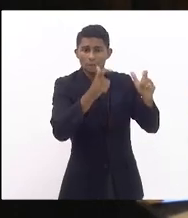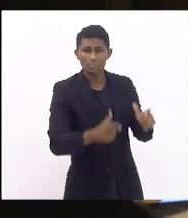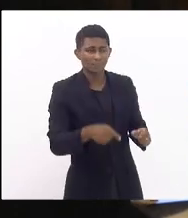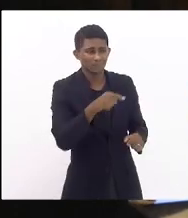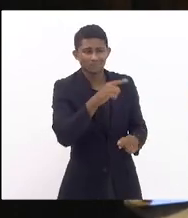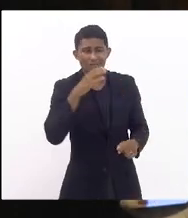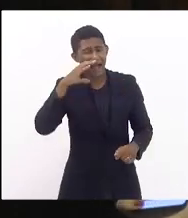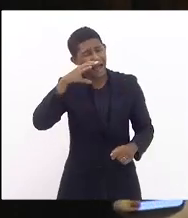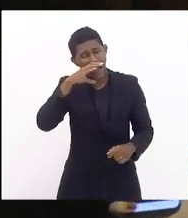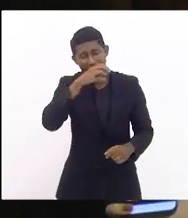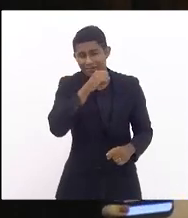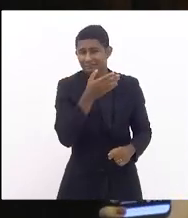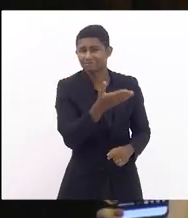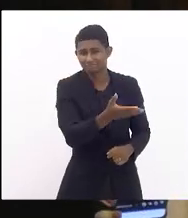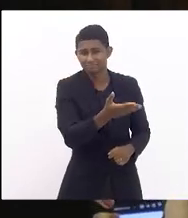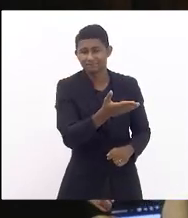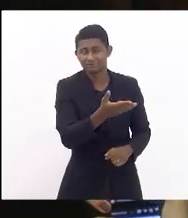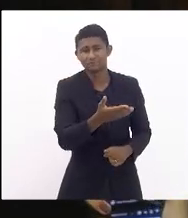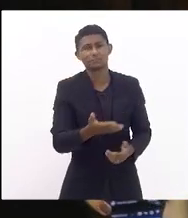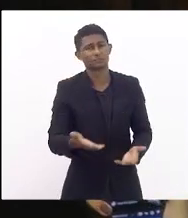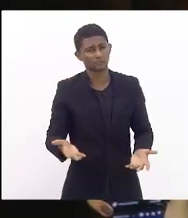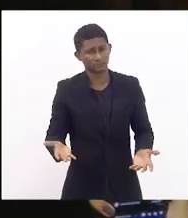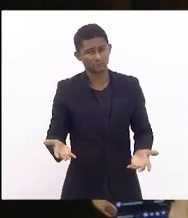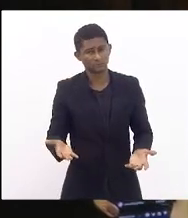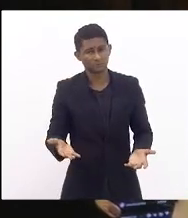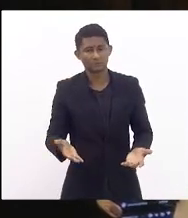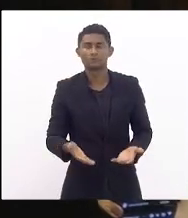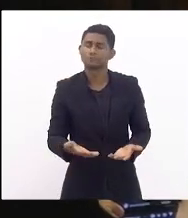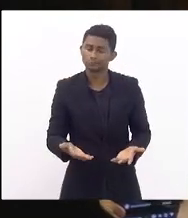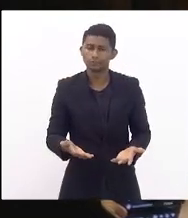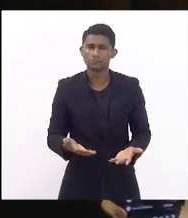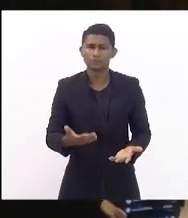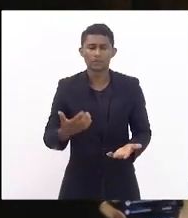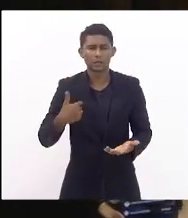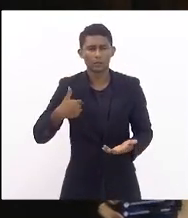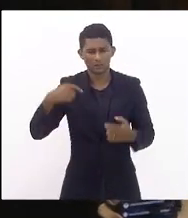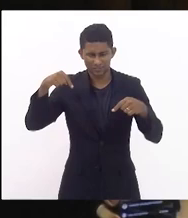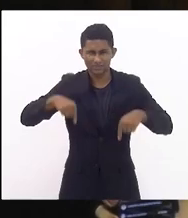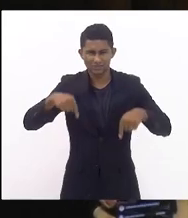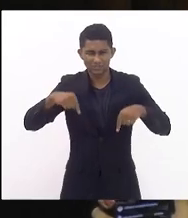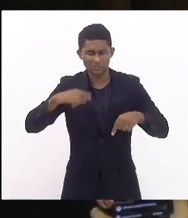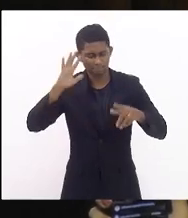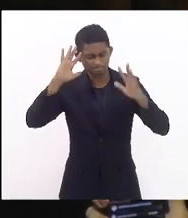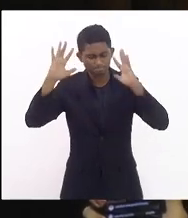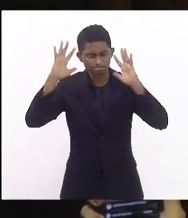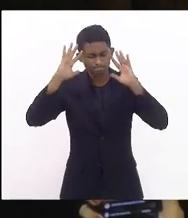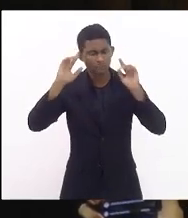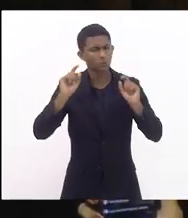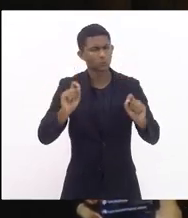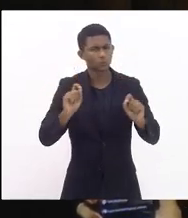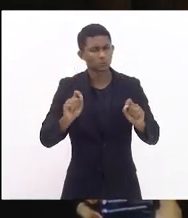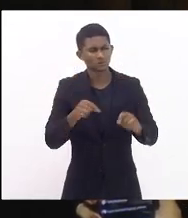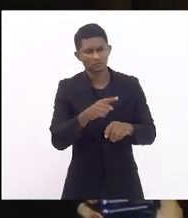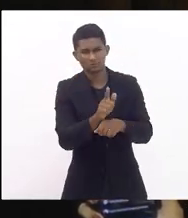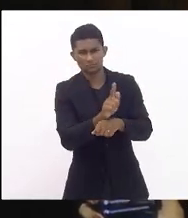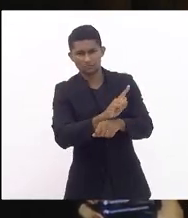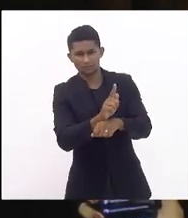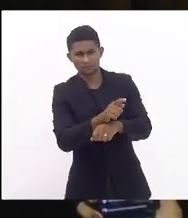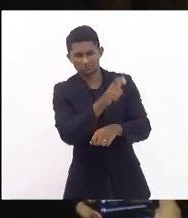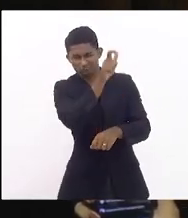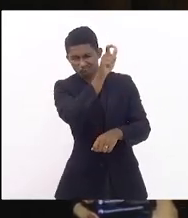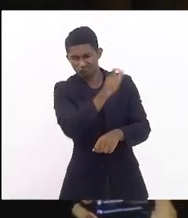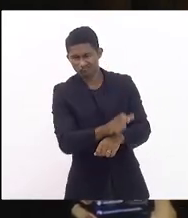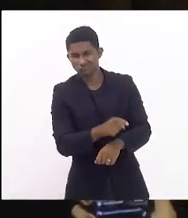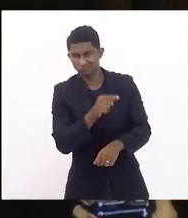apropriado com calor insuportável. Voltando a essa reflexão que eu estou fazendo, como um gestor pode se preocupar